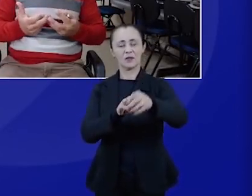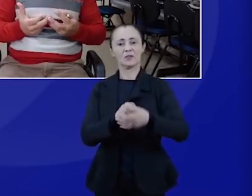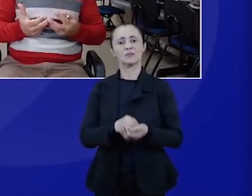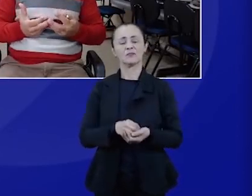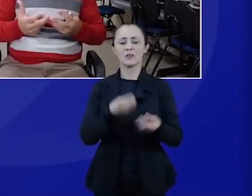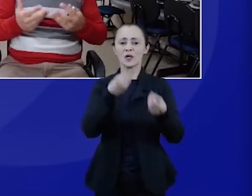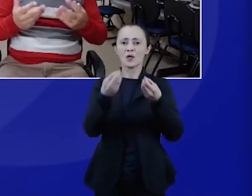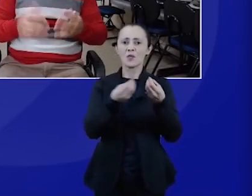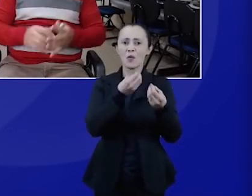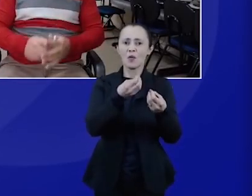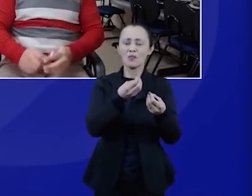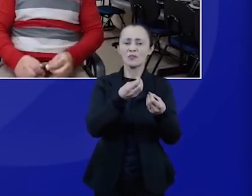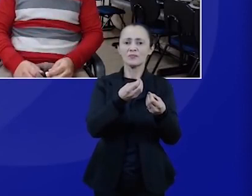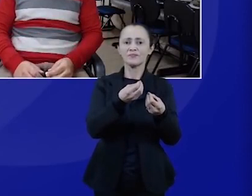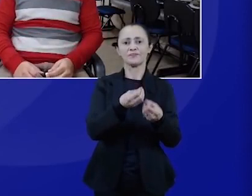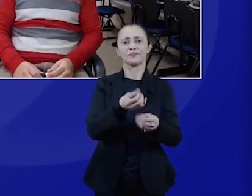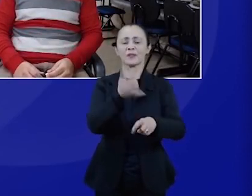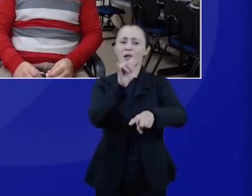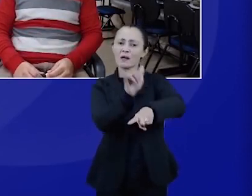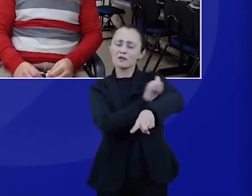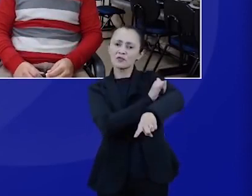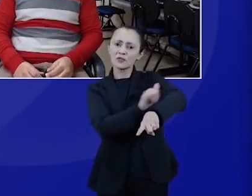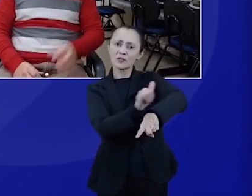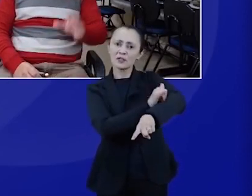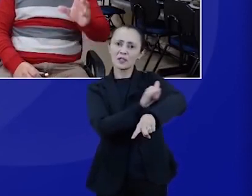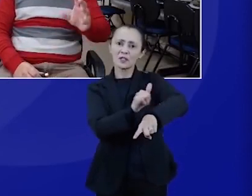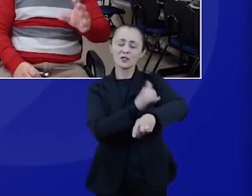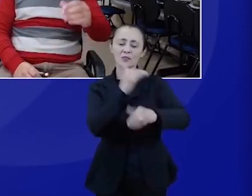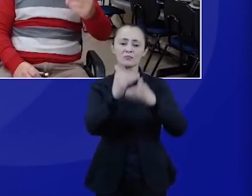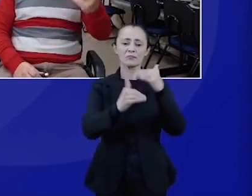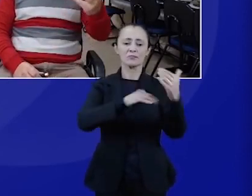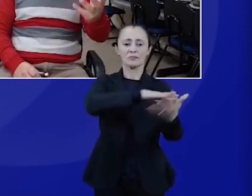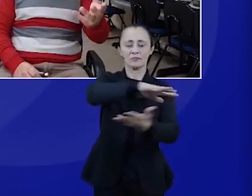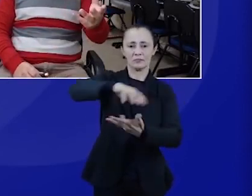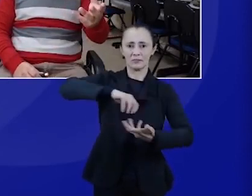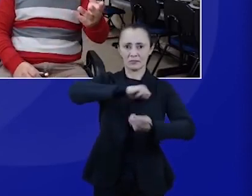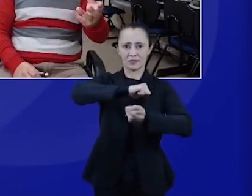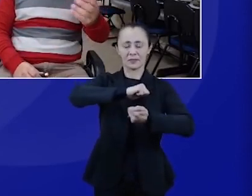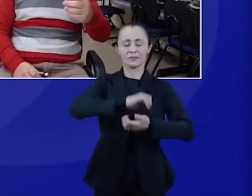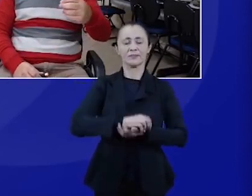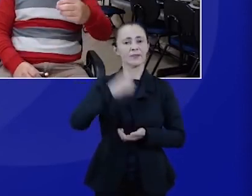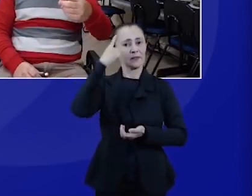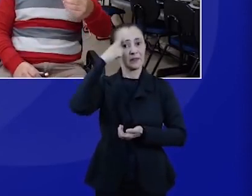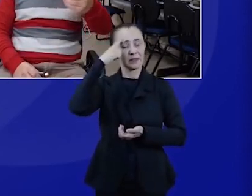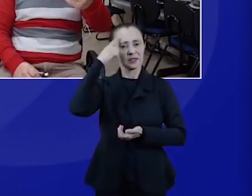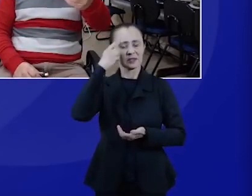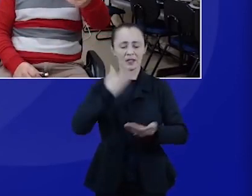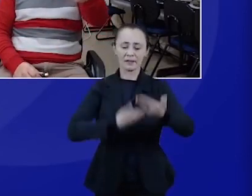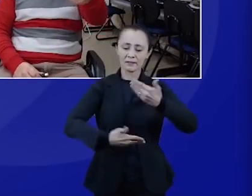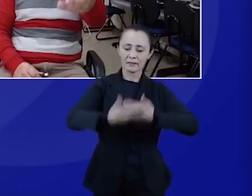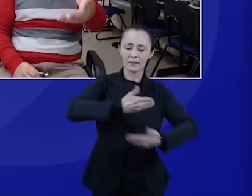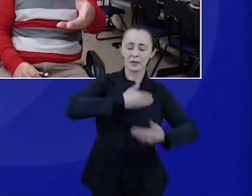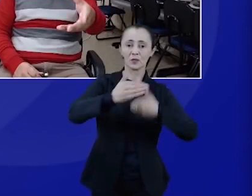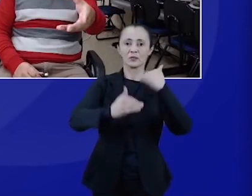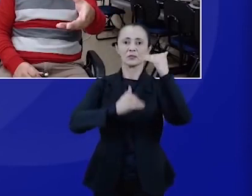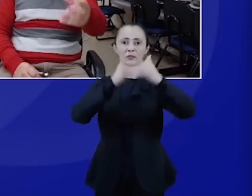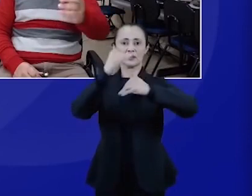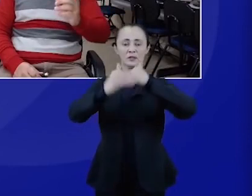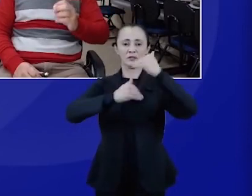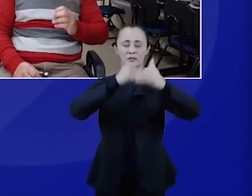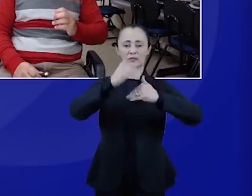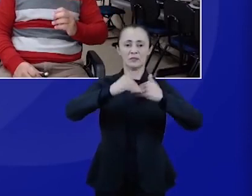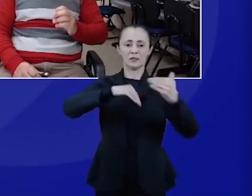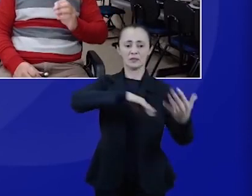uma estratégia para o desenvolvimento sustentável. Pensar na educação e na relação do seu desenvolvimento